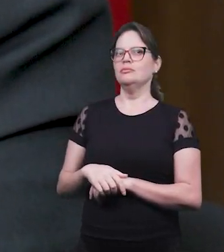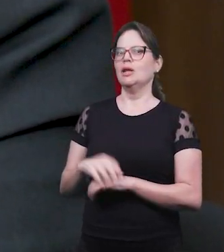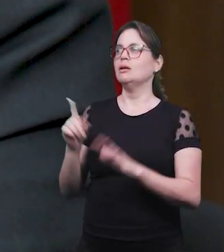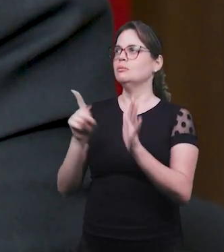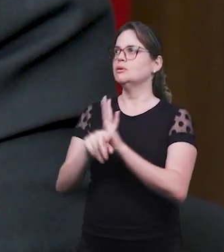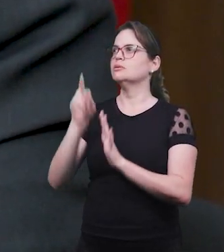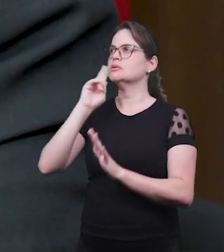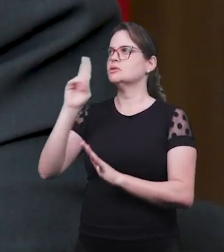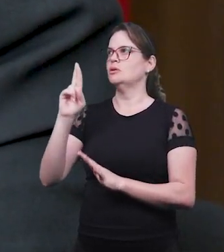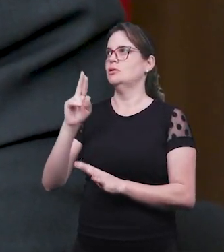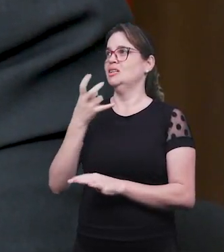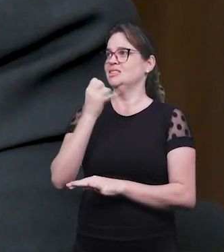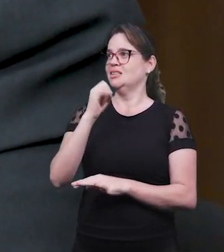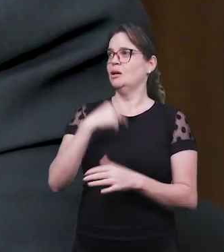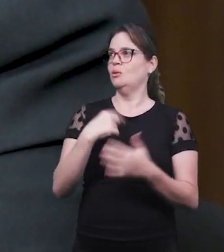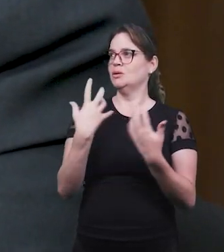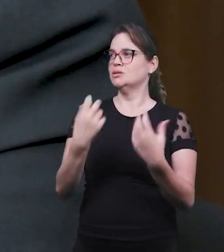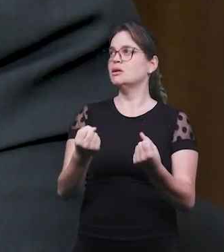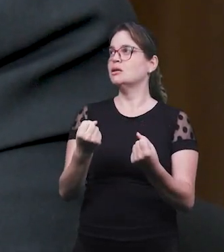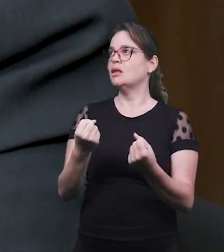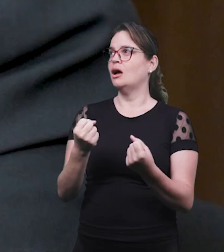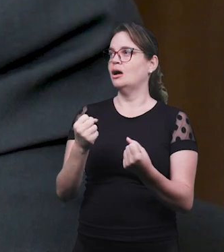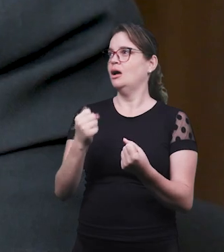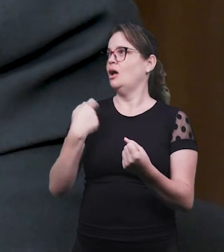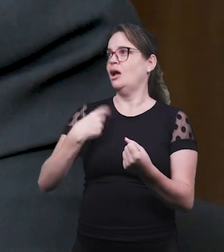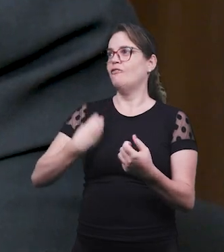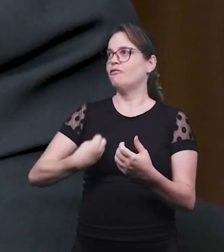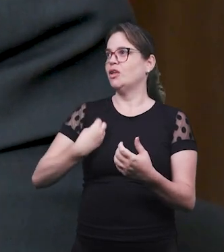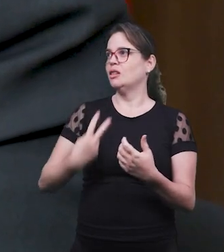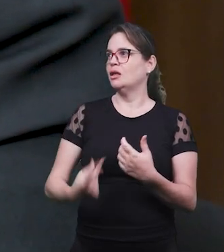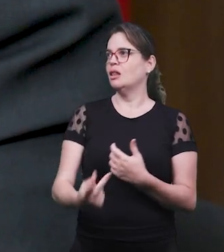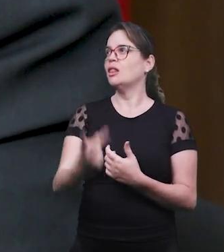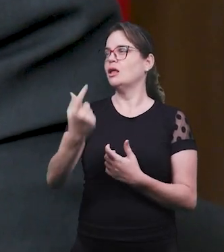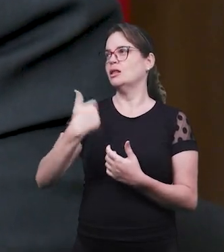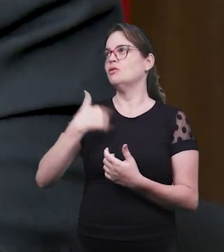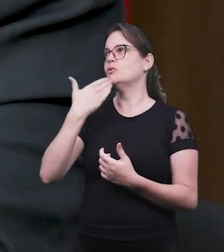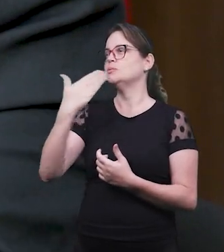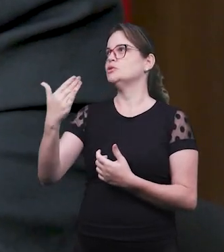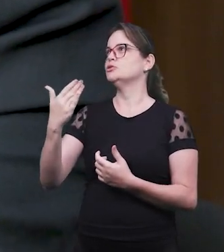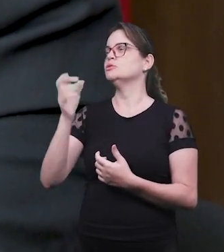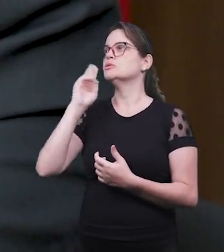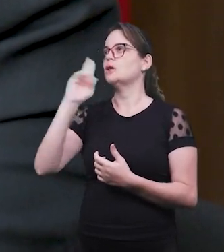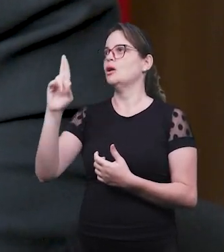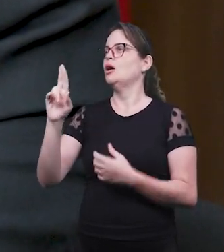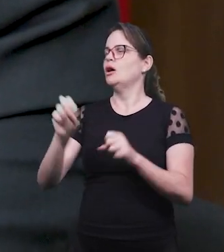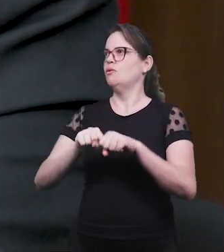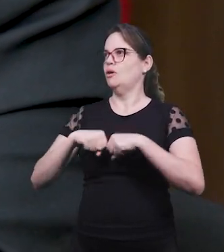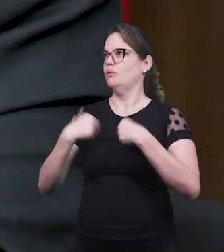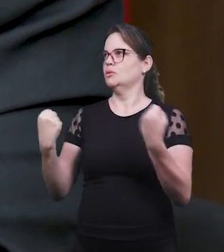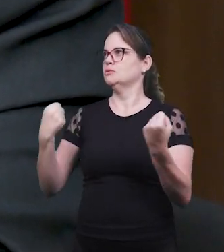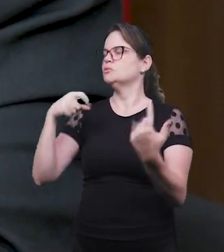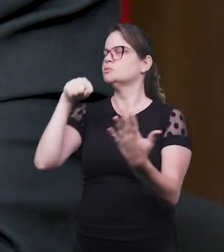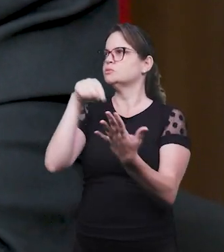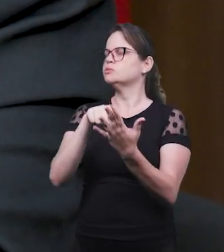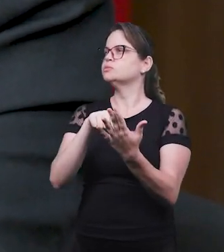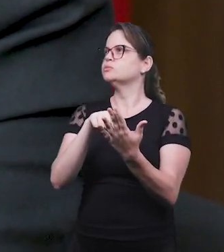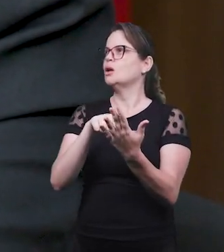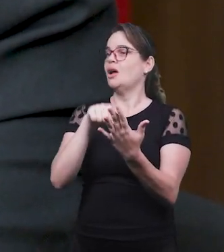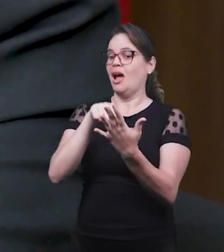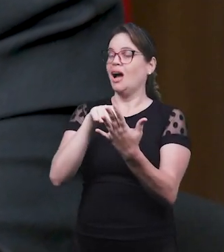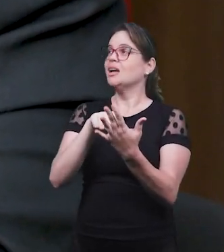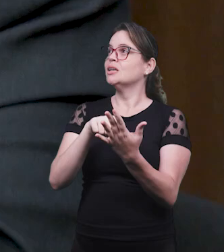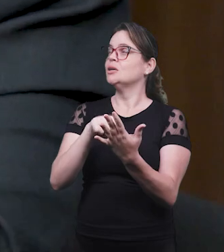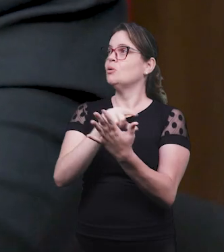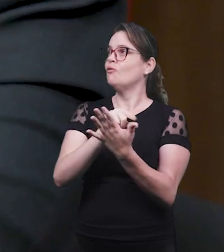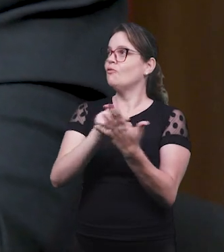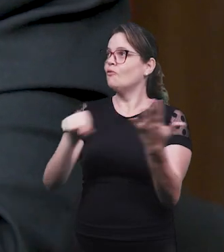vida inteira. E o único que pode decidir isso é o Senhor. Eu vou abrir a Bíblia, vou colocar o dedo num texto e a resposta que